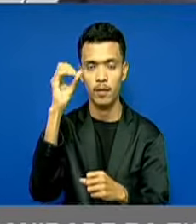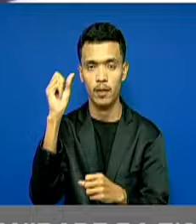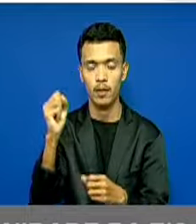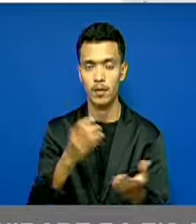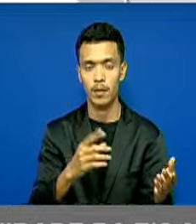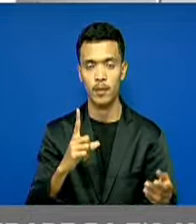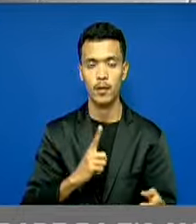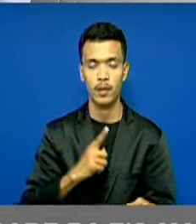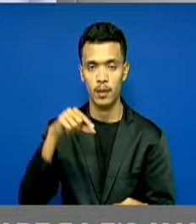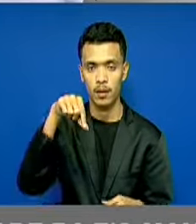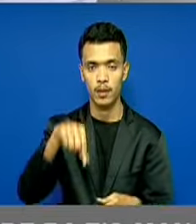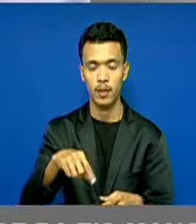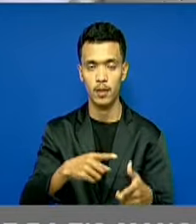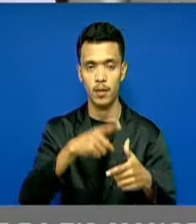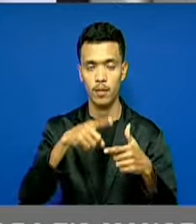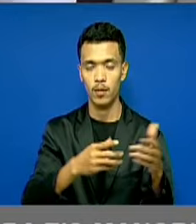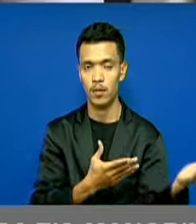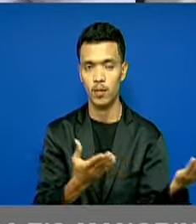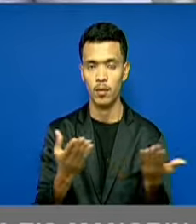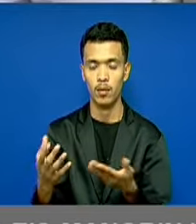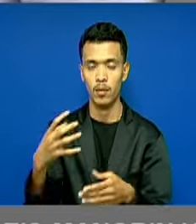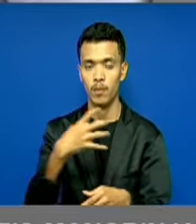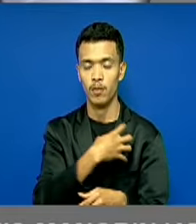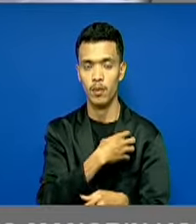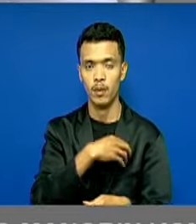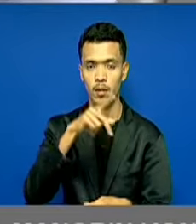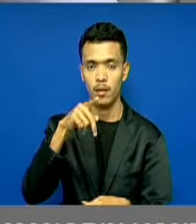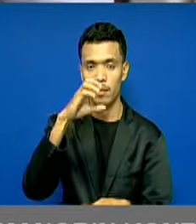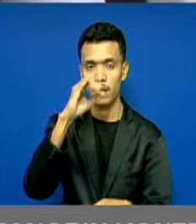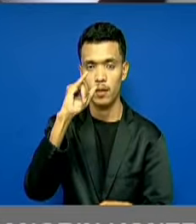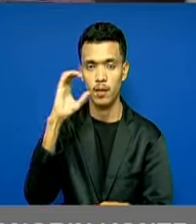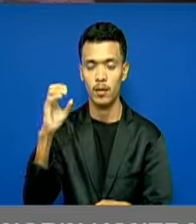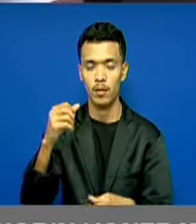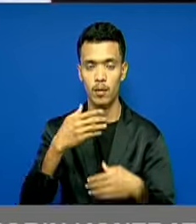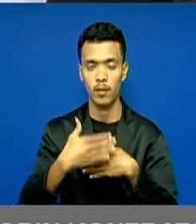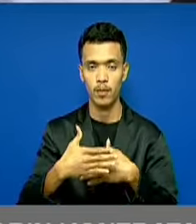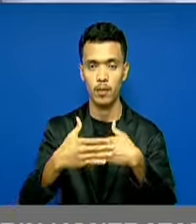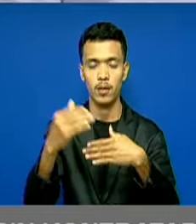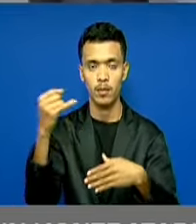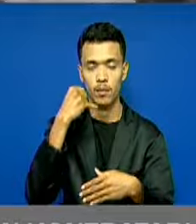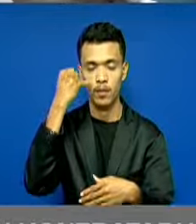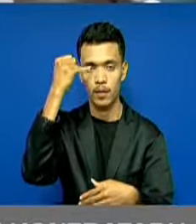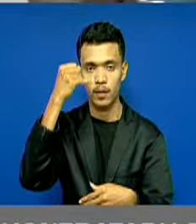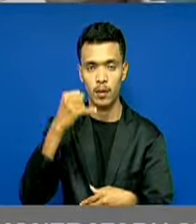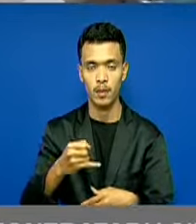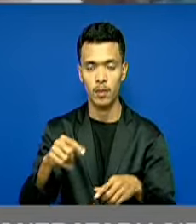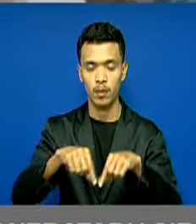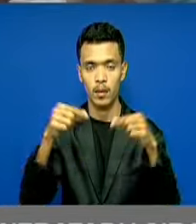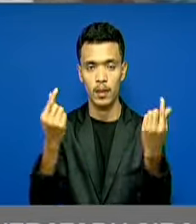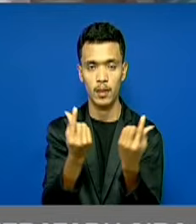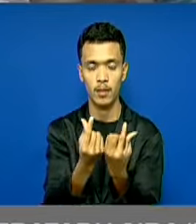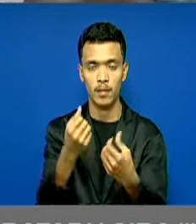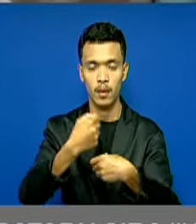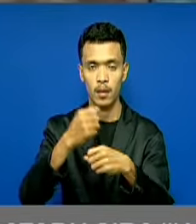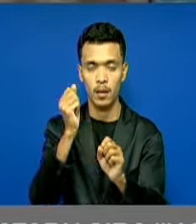ba edifício Polícia Científica e Investigação Criminal. Onde submete ba processo investigação no detenção. Equipa mos